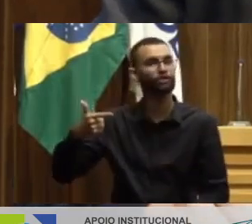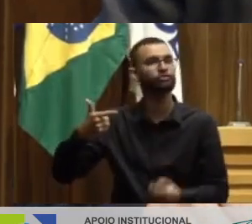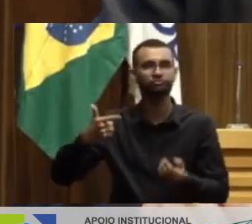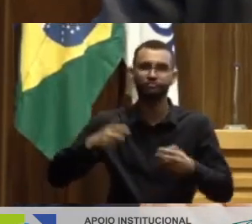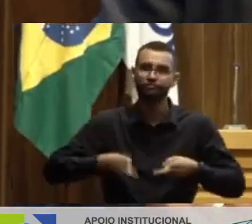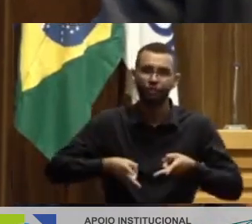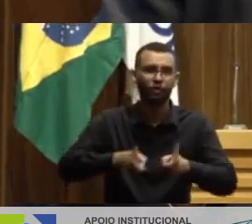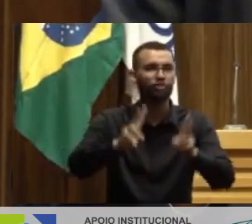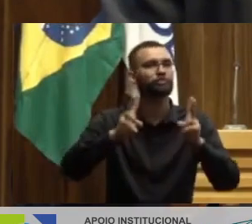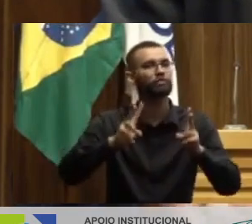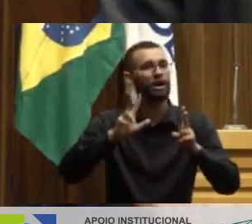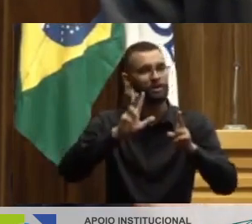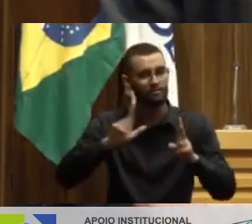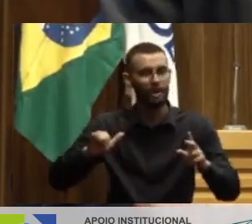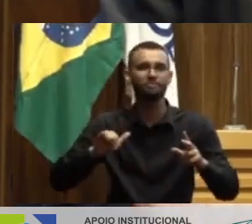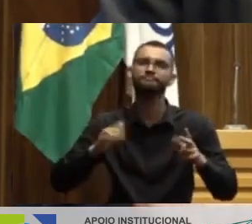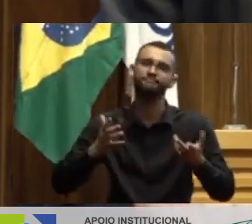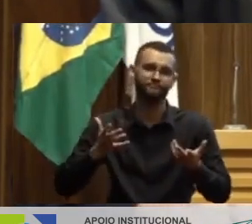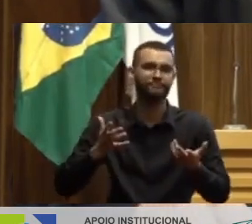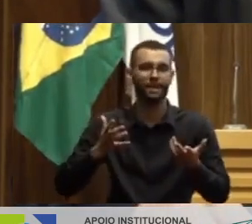alguns estão construindo para tentar